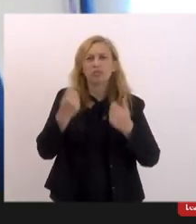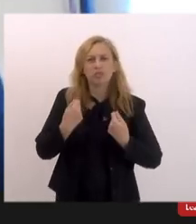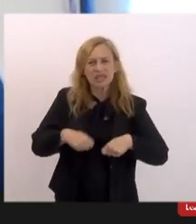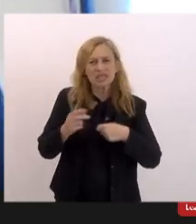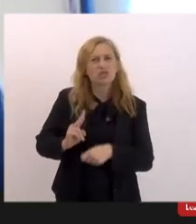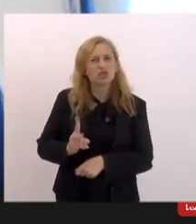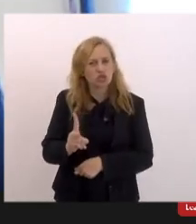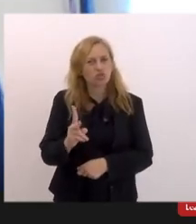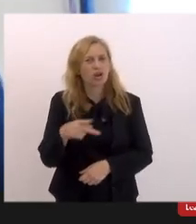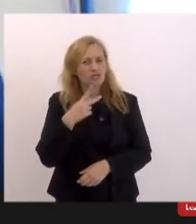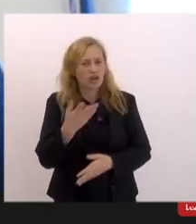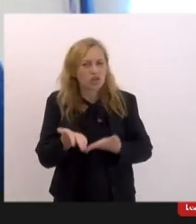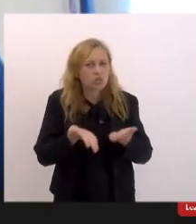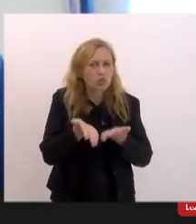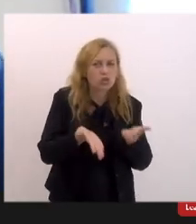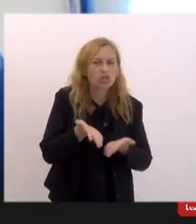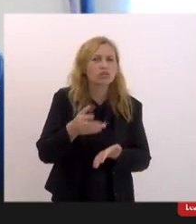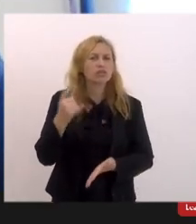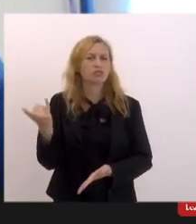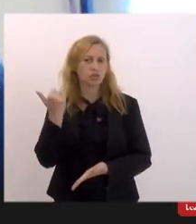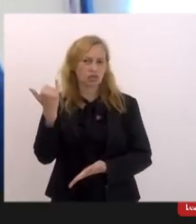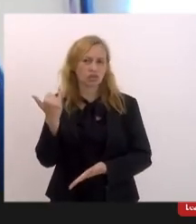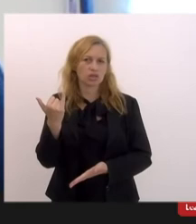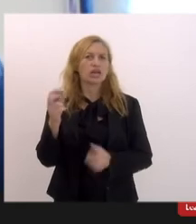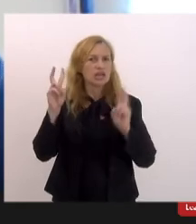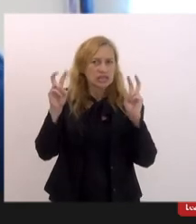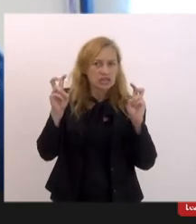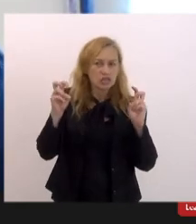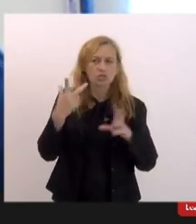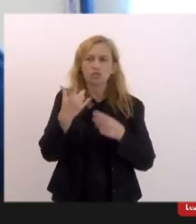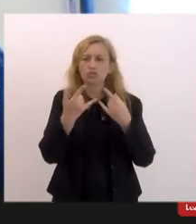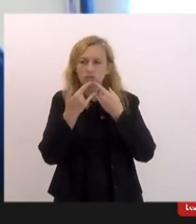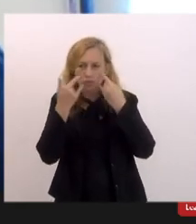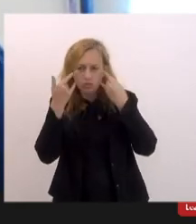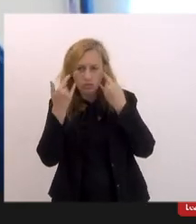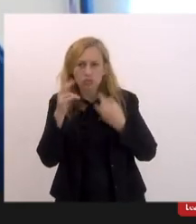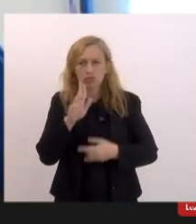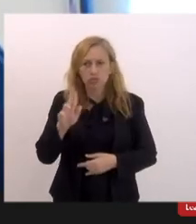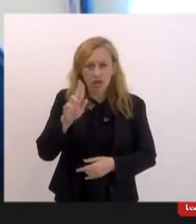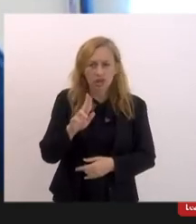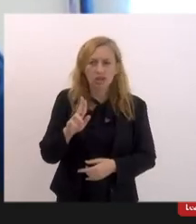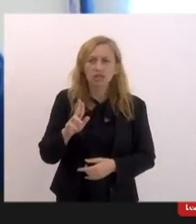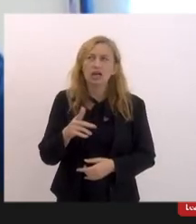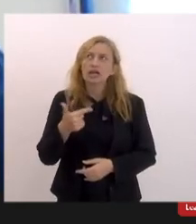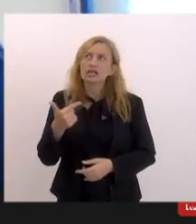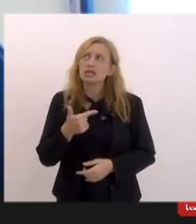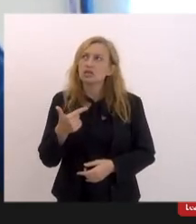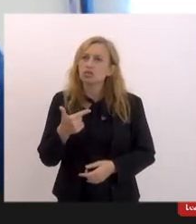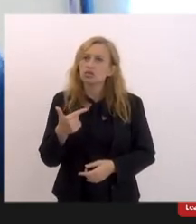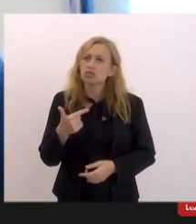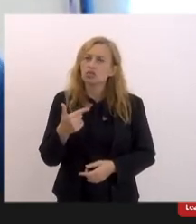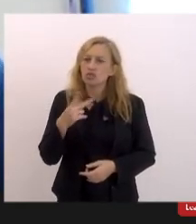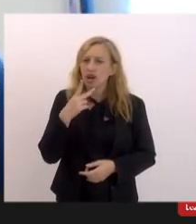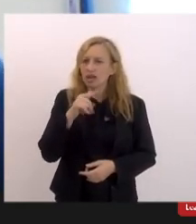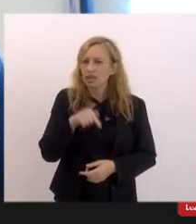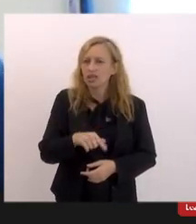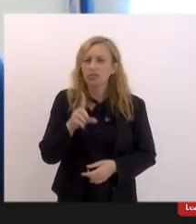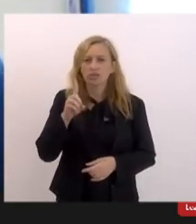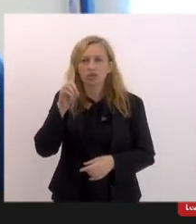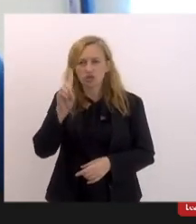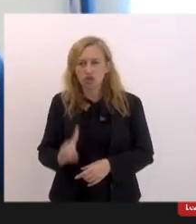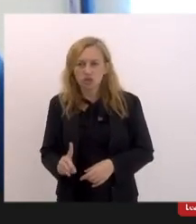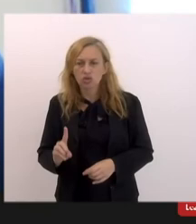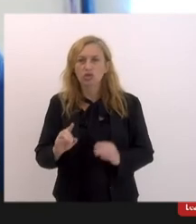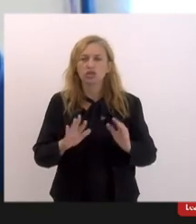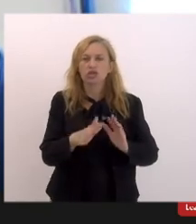dando tratamento, que é muito importante. Essa questão das máscaras, que, segundo colocado pelos diretores de